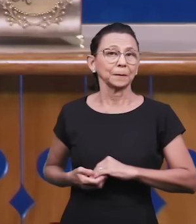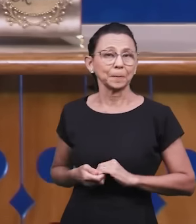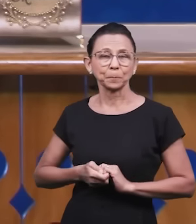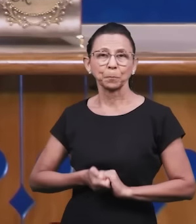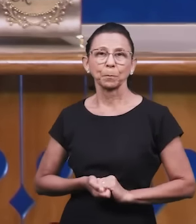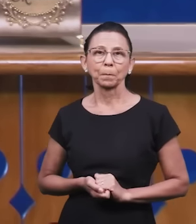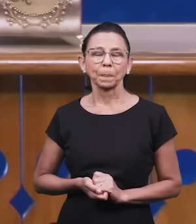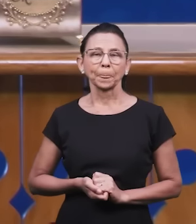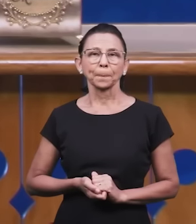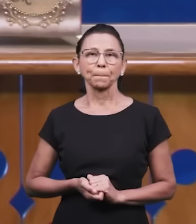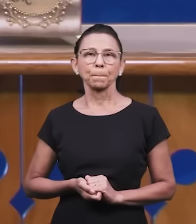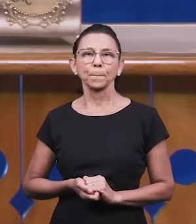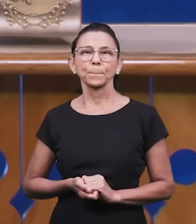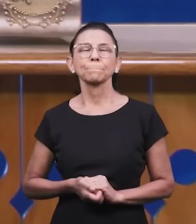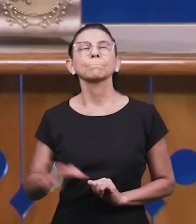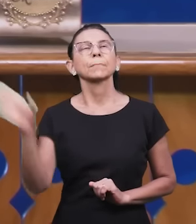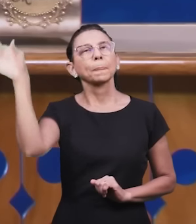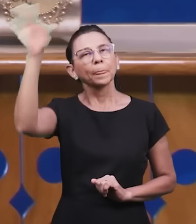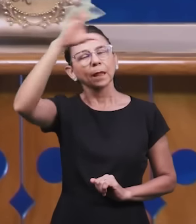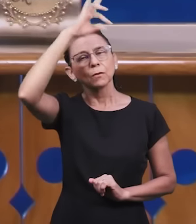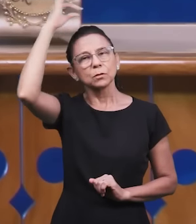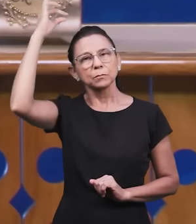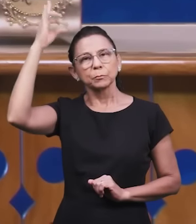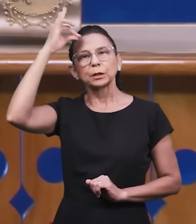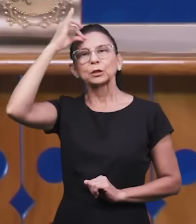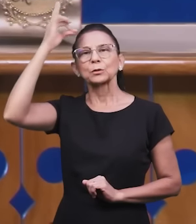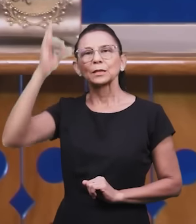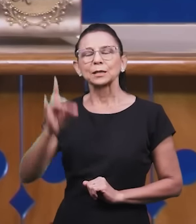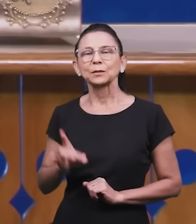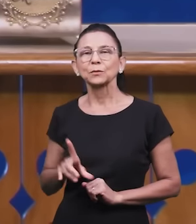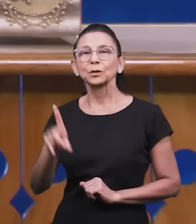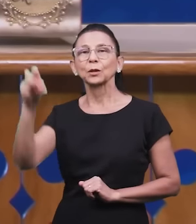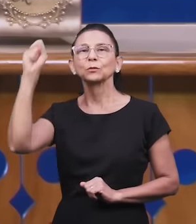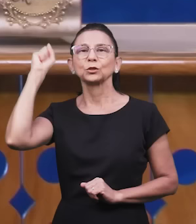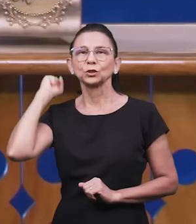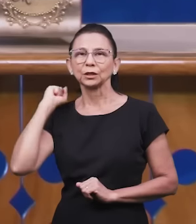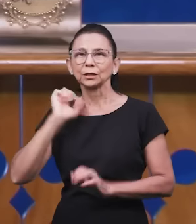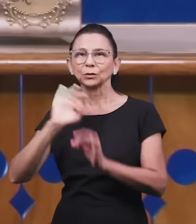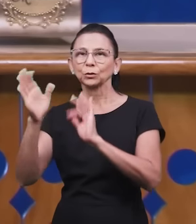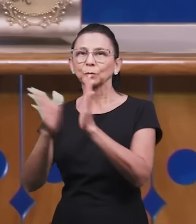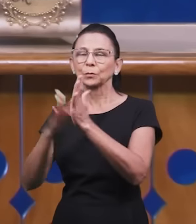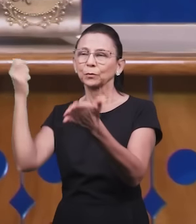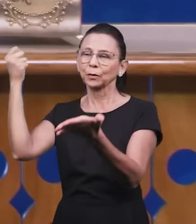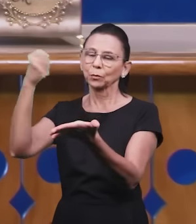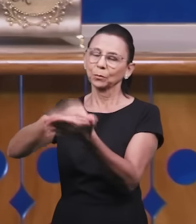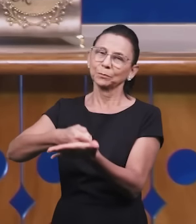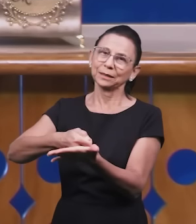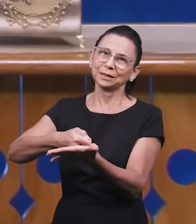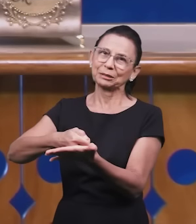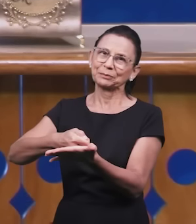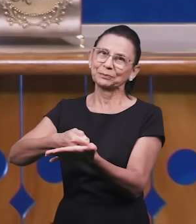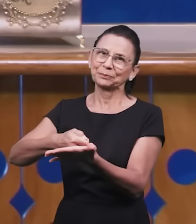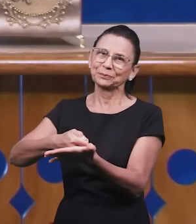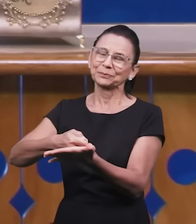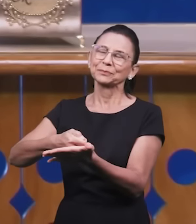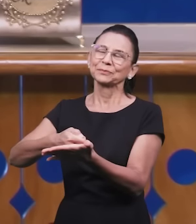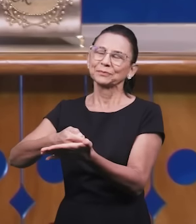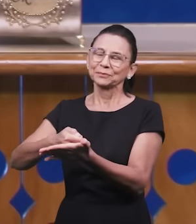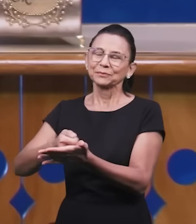que vai, um dia, realizar todo o propósito já determinado desde a eternidade. Há